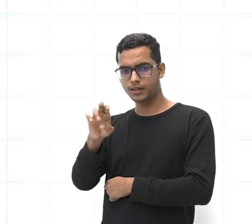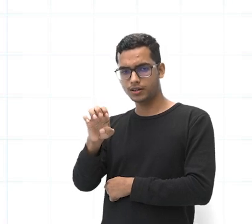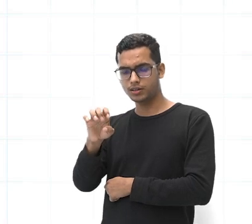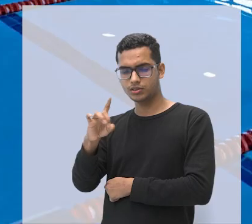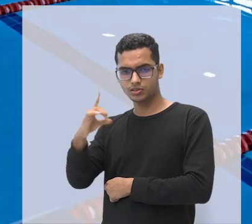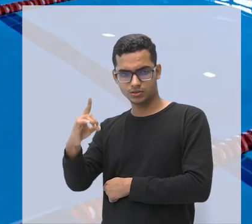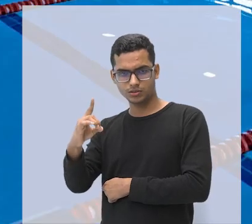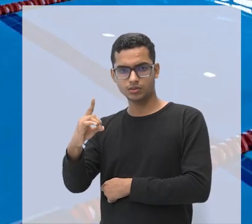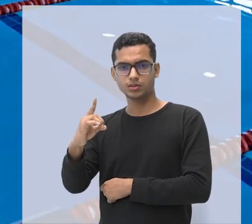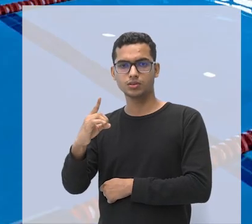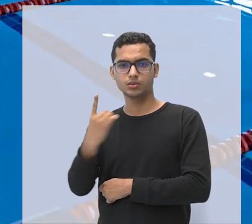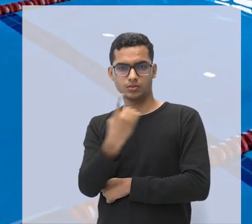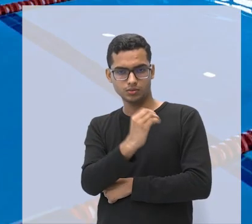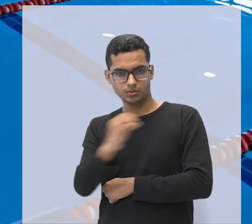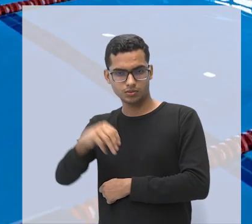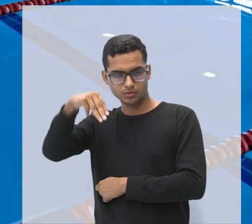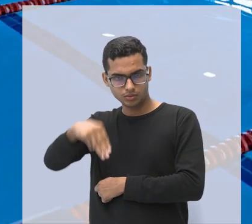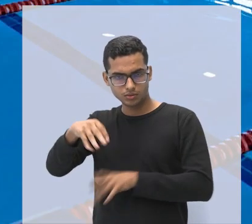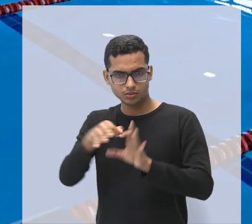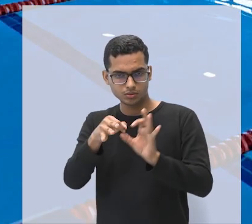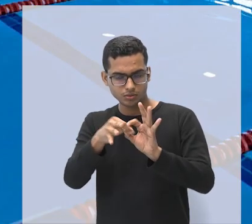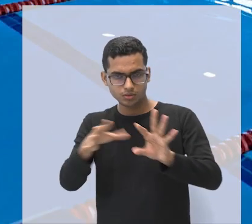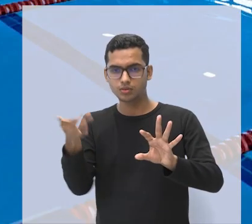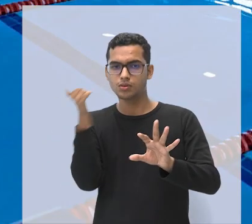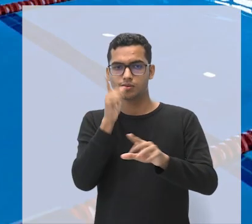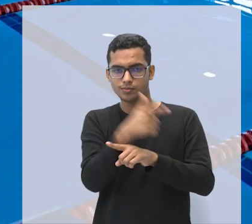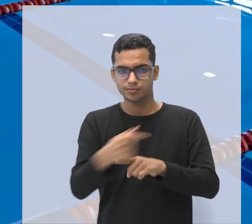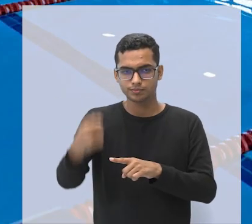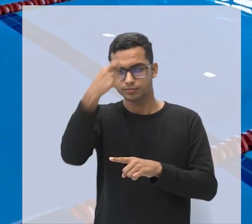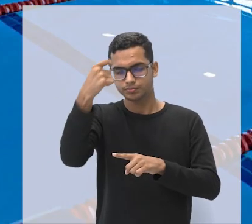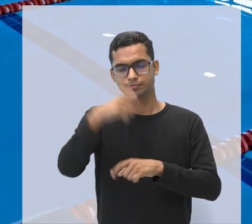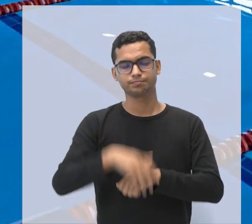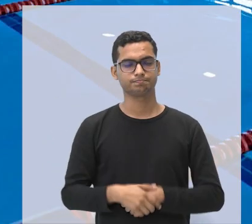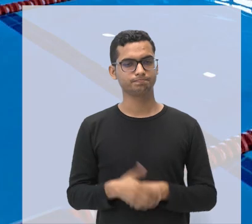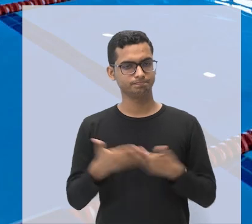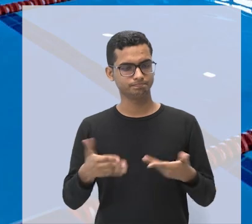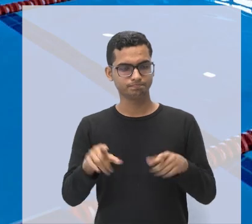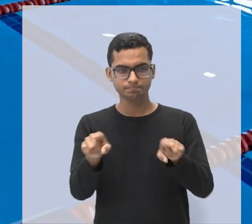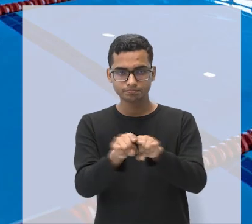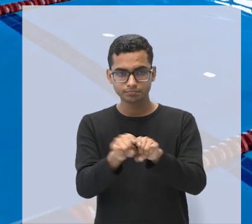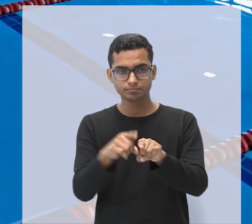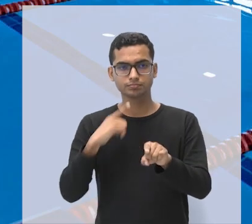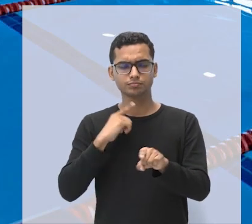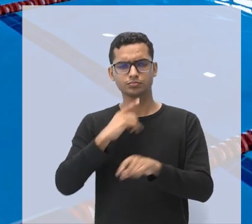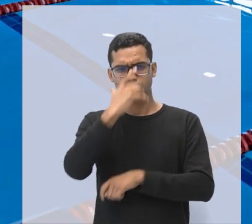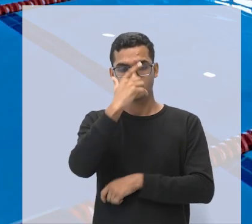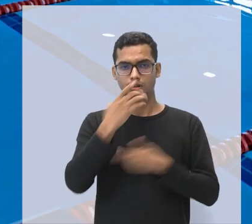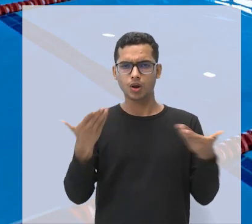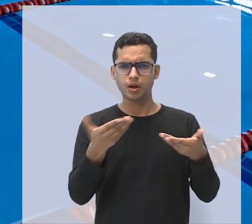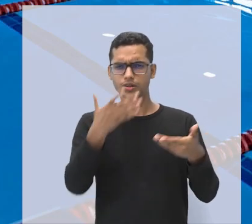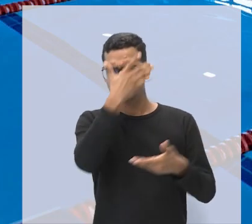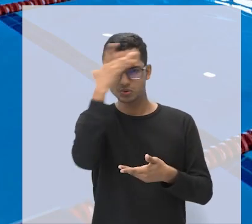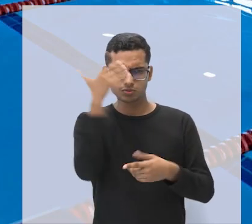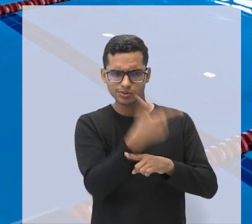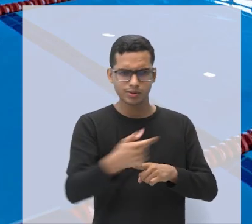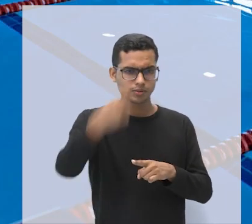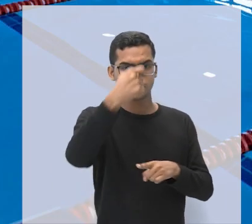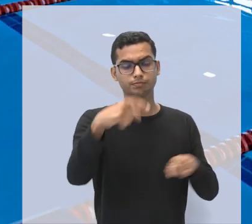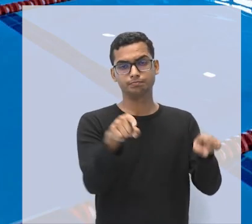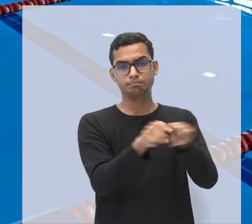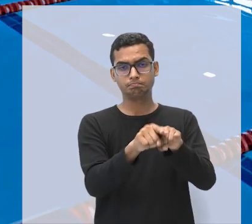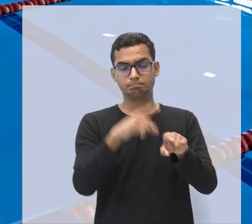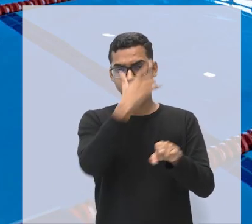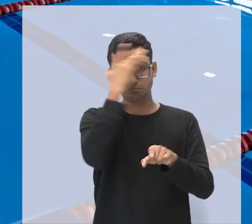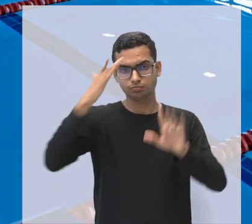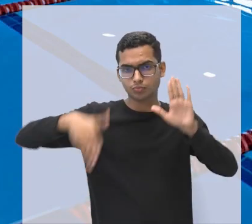E falando de campeão, é claro que eu vou falar para vocês a respeito dos nossos